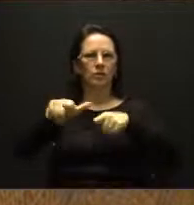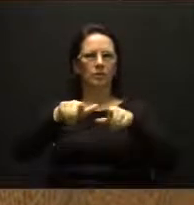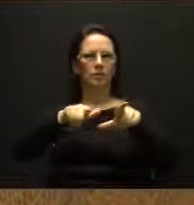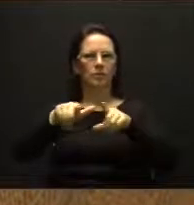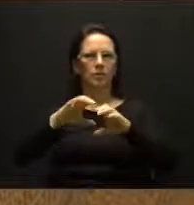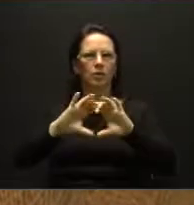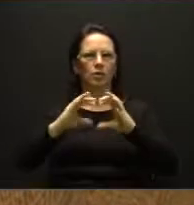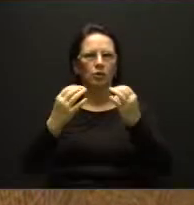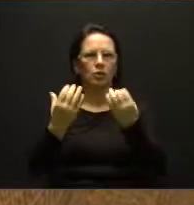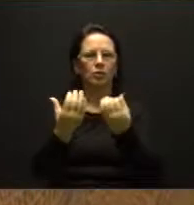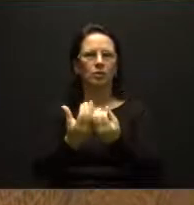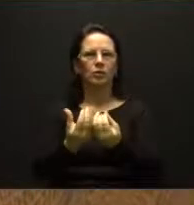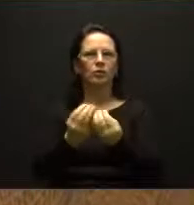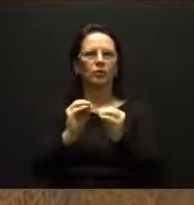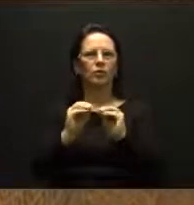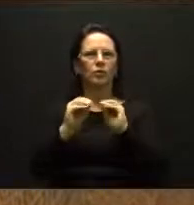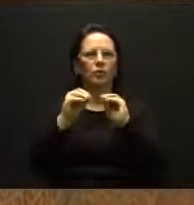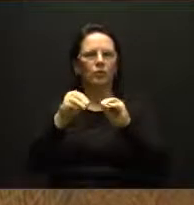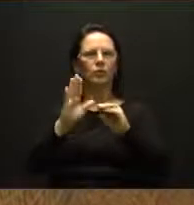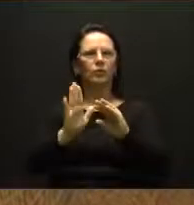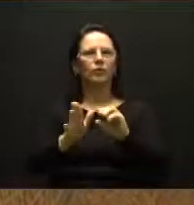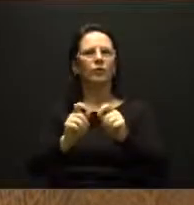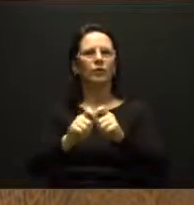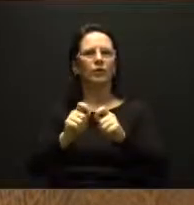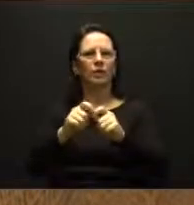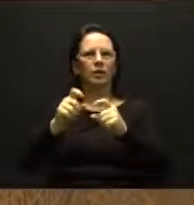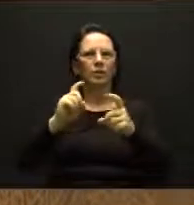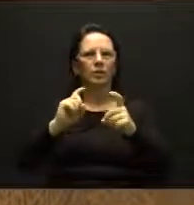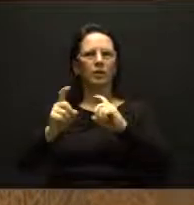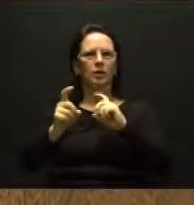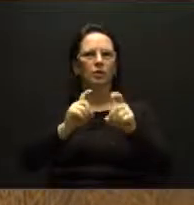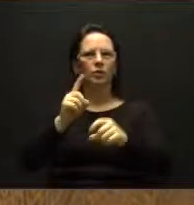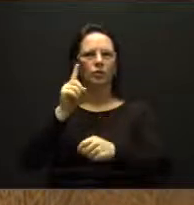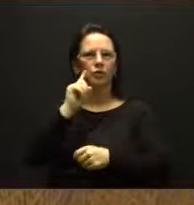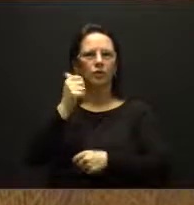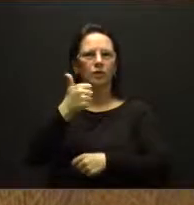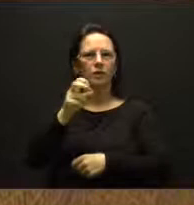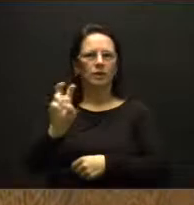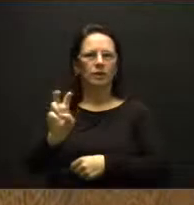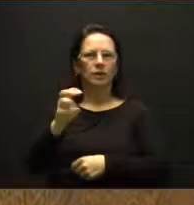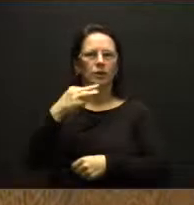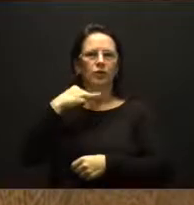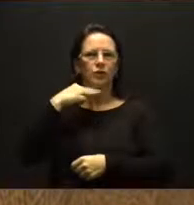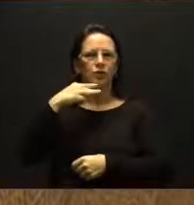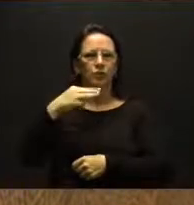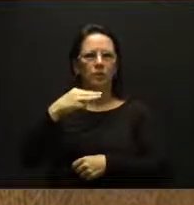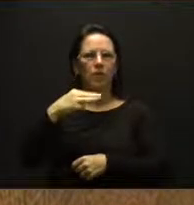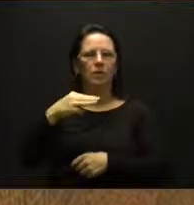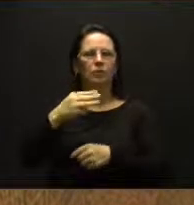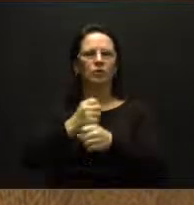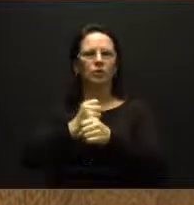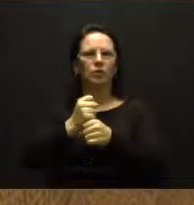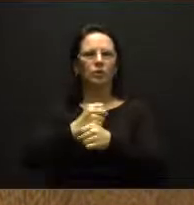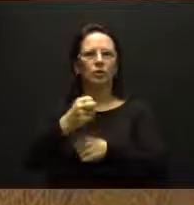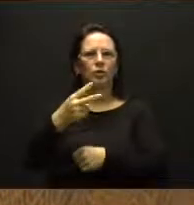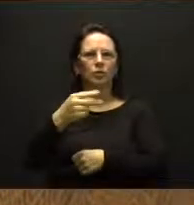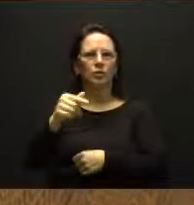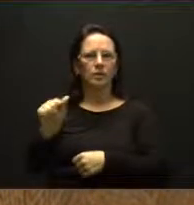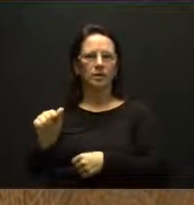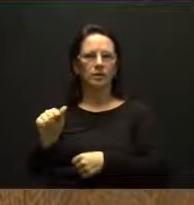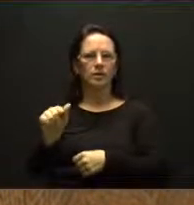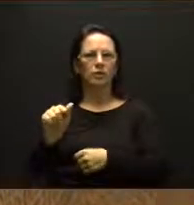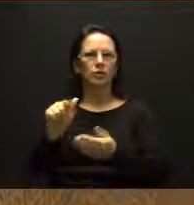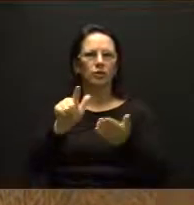foram instalados em reunião realizada ao dia 15 de março do corrente ano a taxa de 52